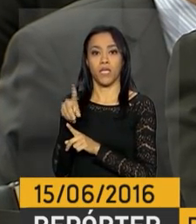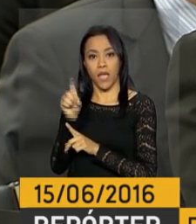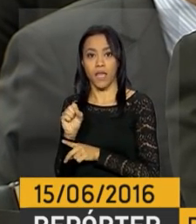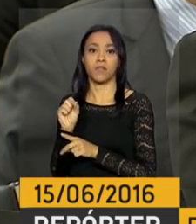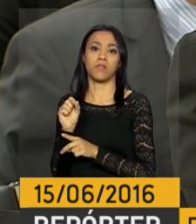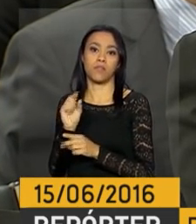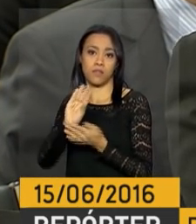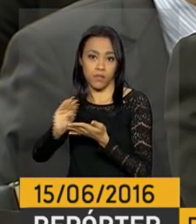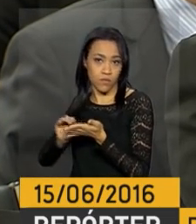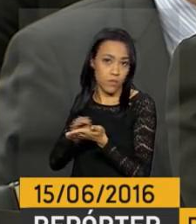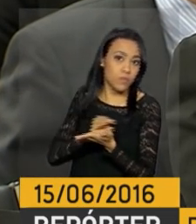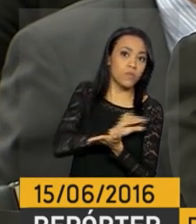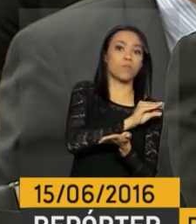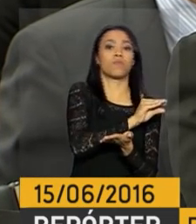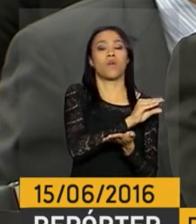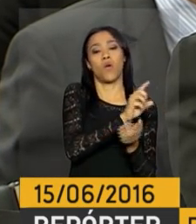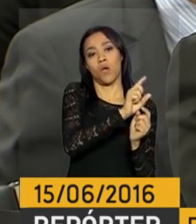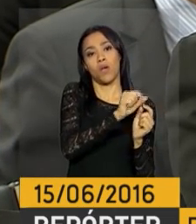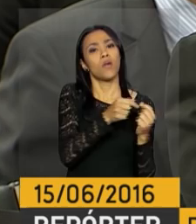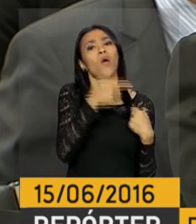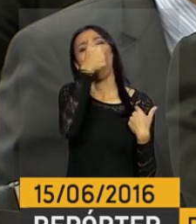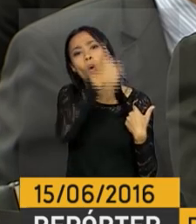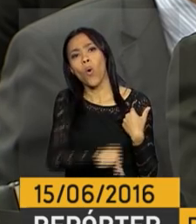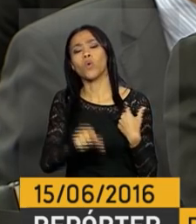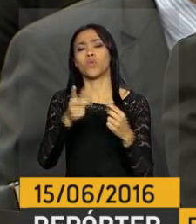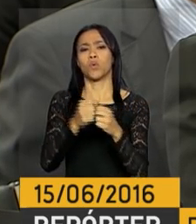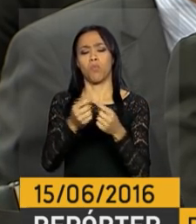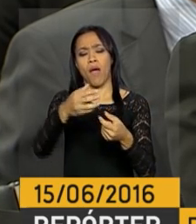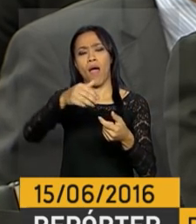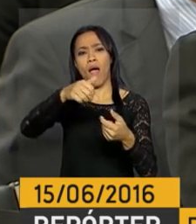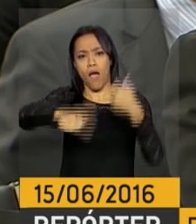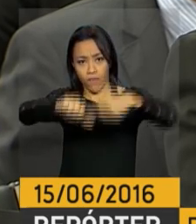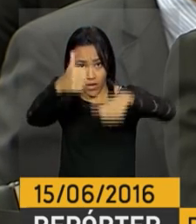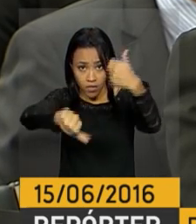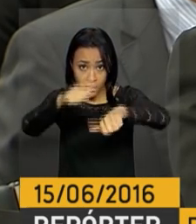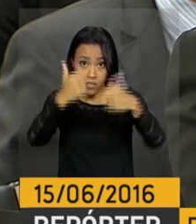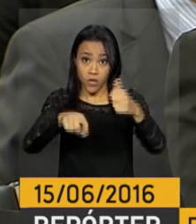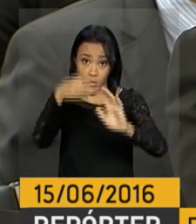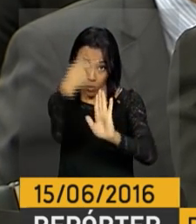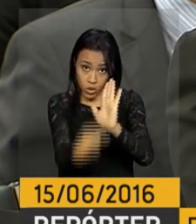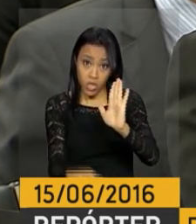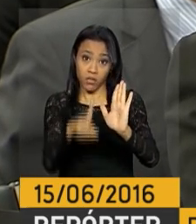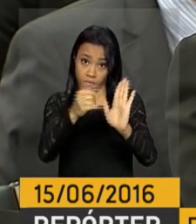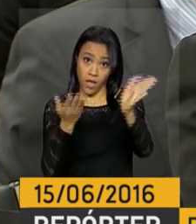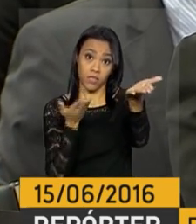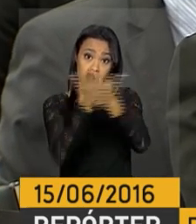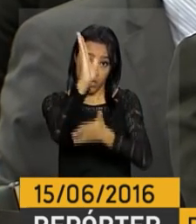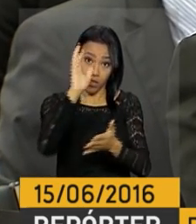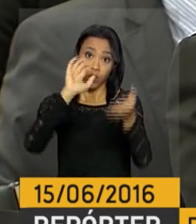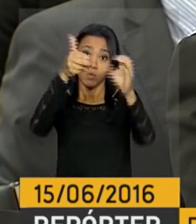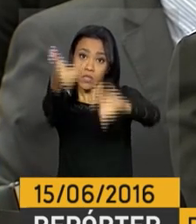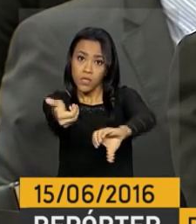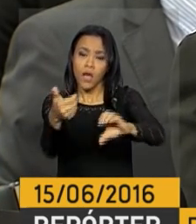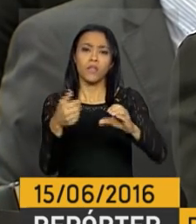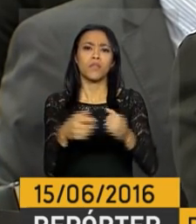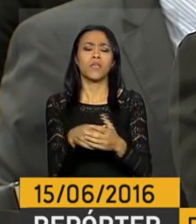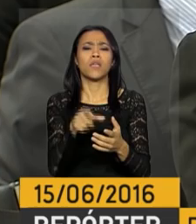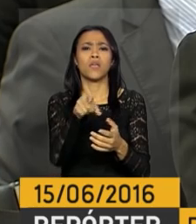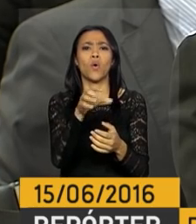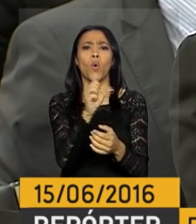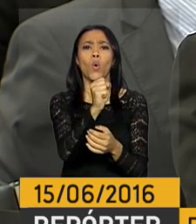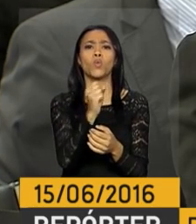o super simples, uma avaliação geral do senhor sobre esse projeto que tá para ser votado hoje no Senado, que vai gerar uma renúncia fiscal de R 1,8 bilhão